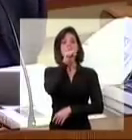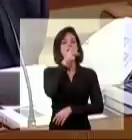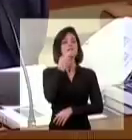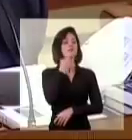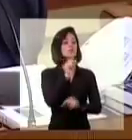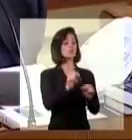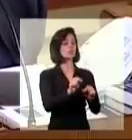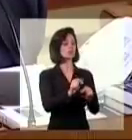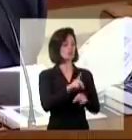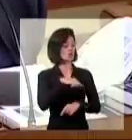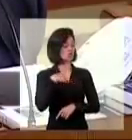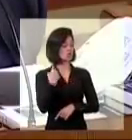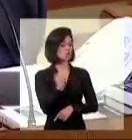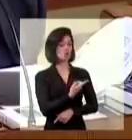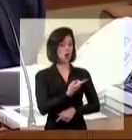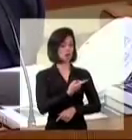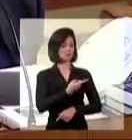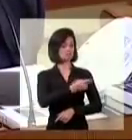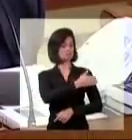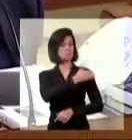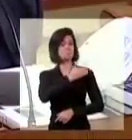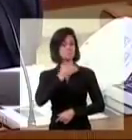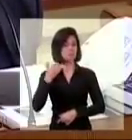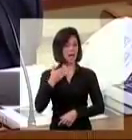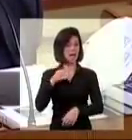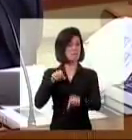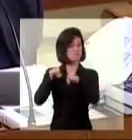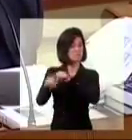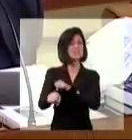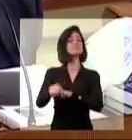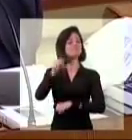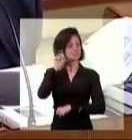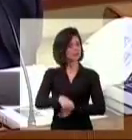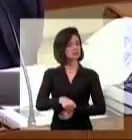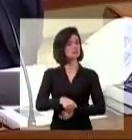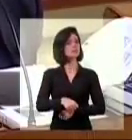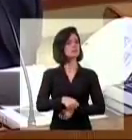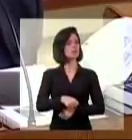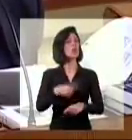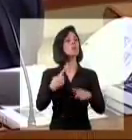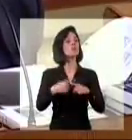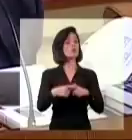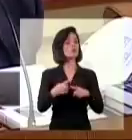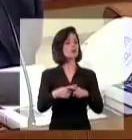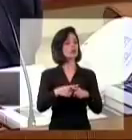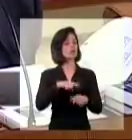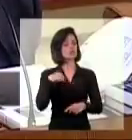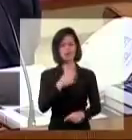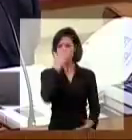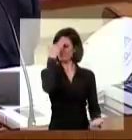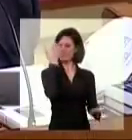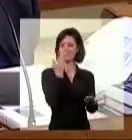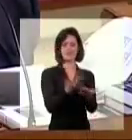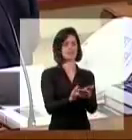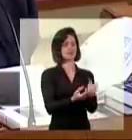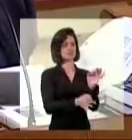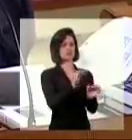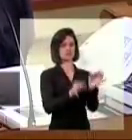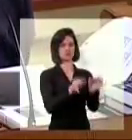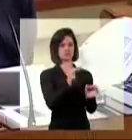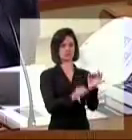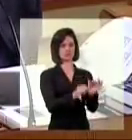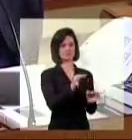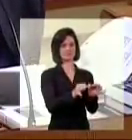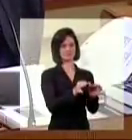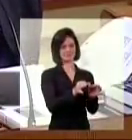nós fizemos isso e faríamos tudo de novo, porque nós não acreditamos na justiça.